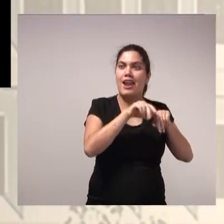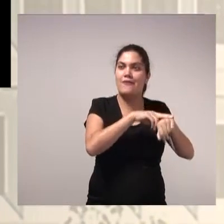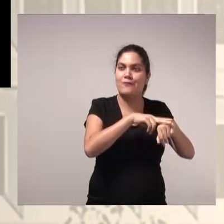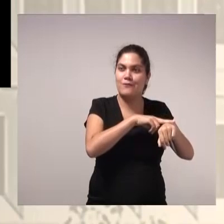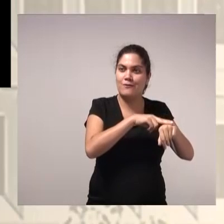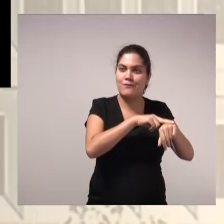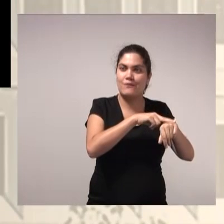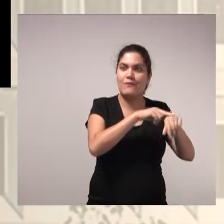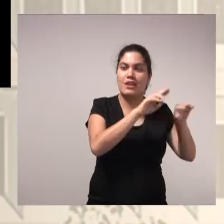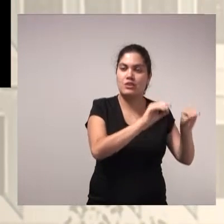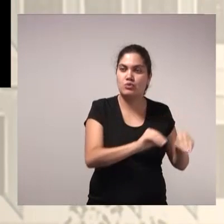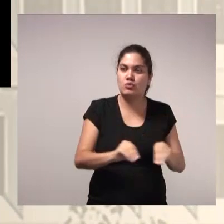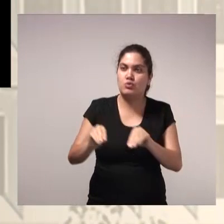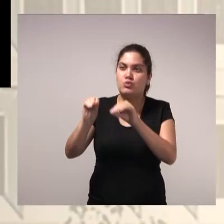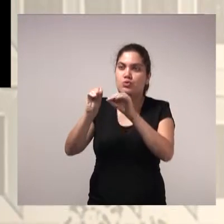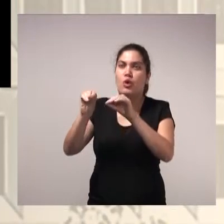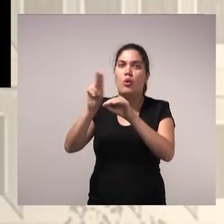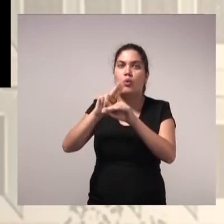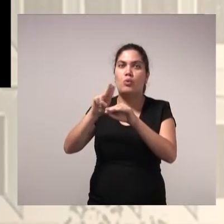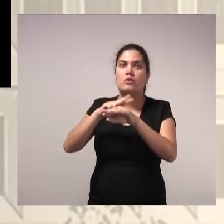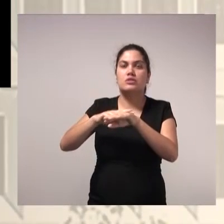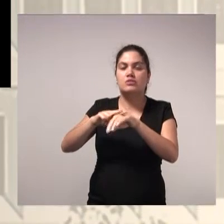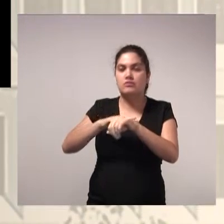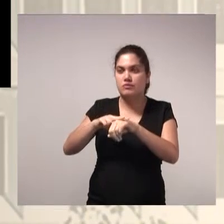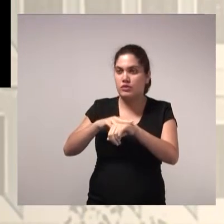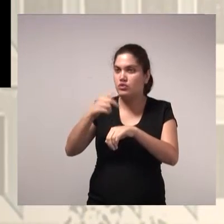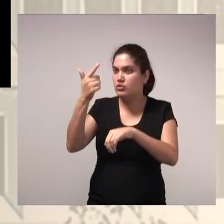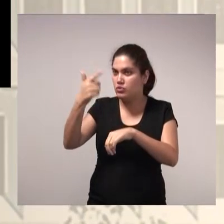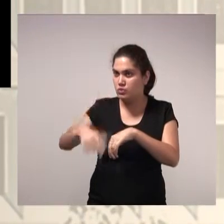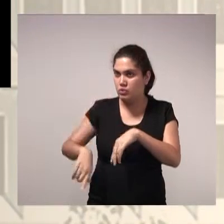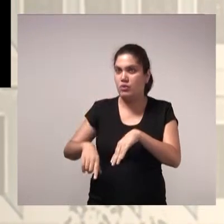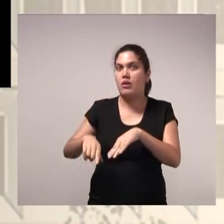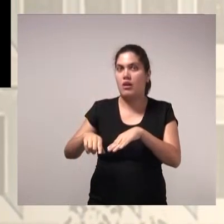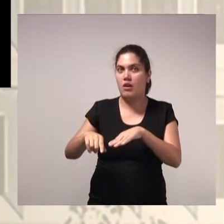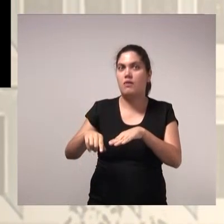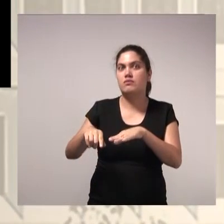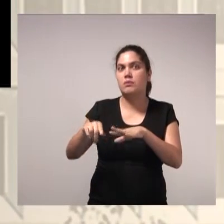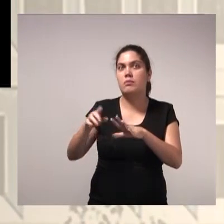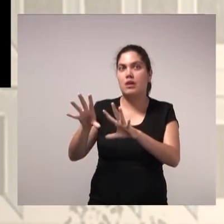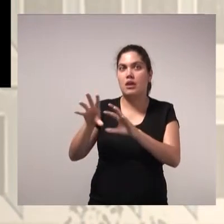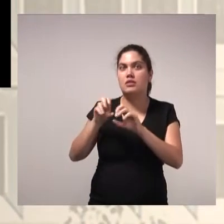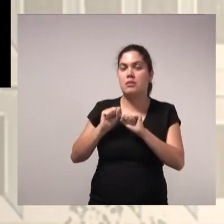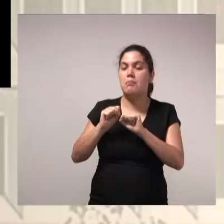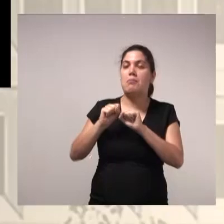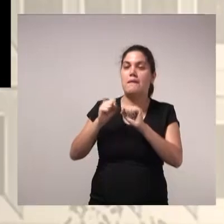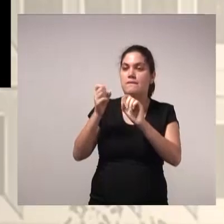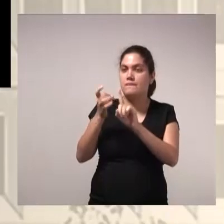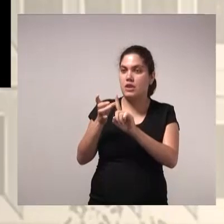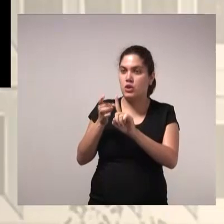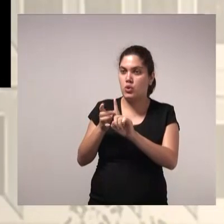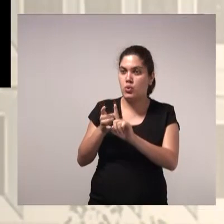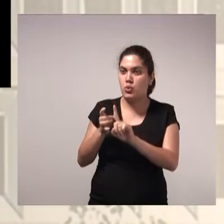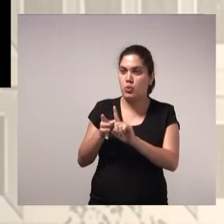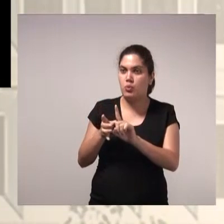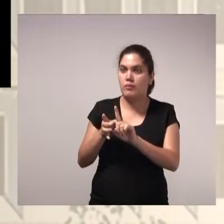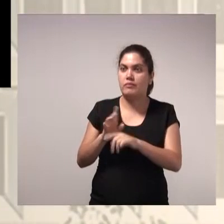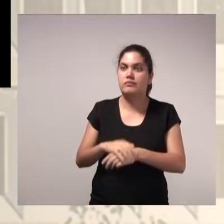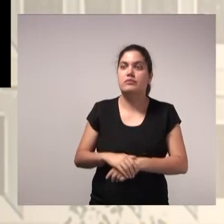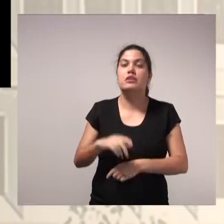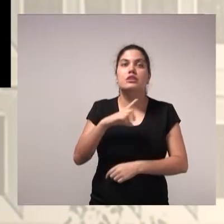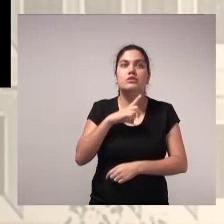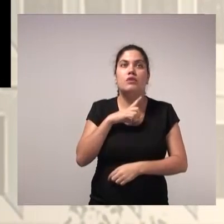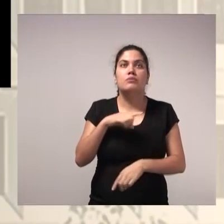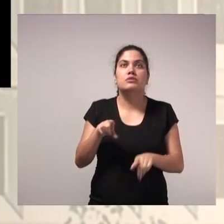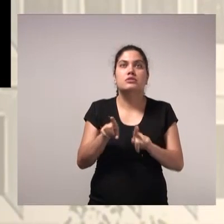reutilizados lá. Foi feito um redesenho da fachada da estufa para receber esses vidros. Temos